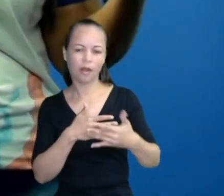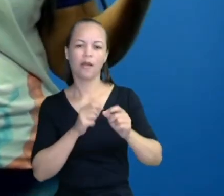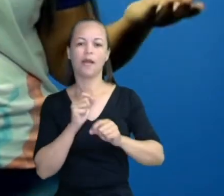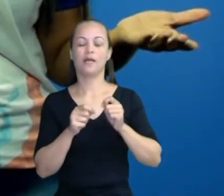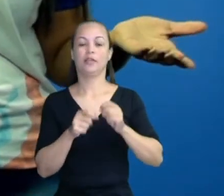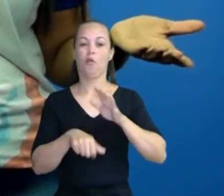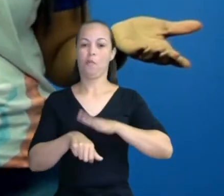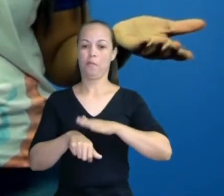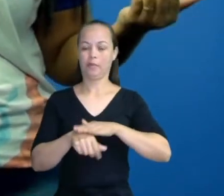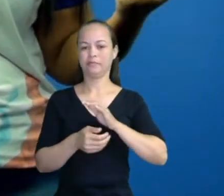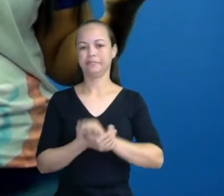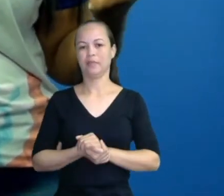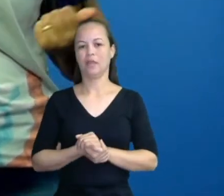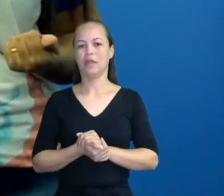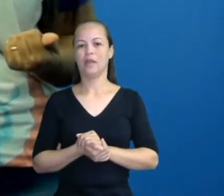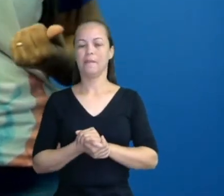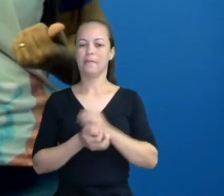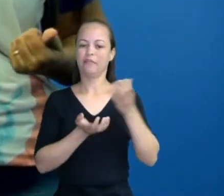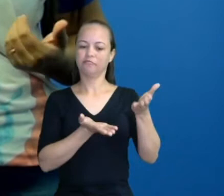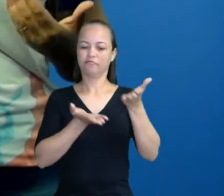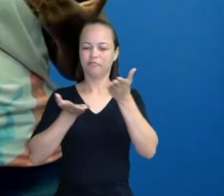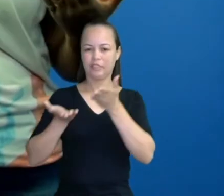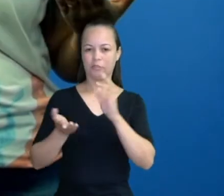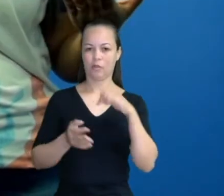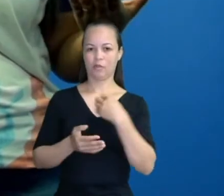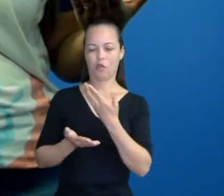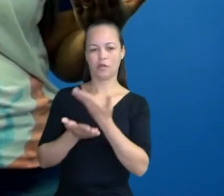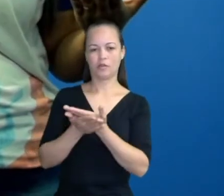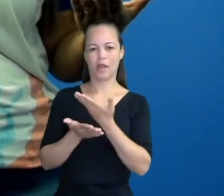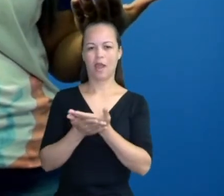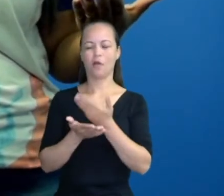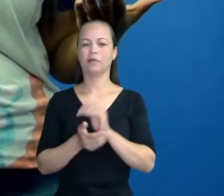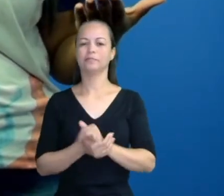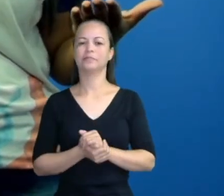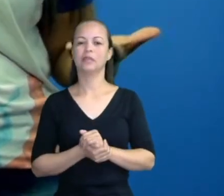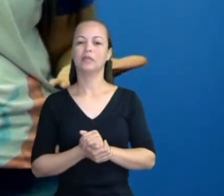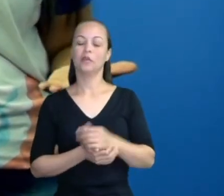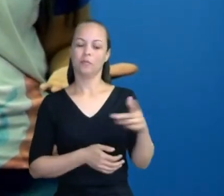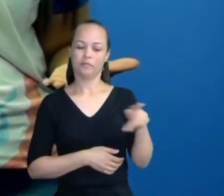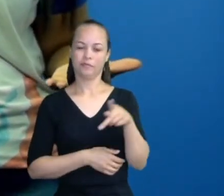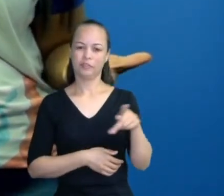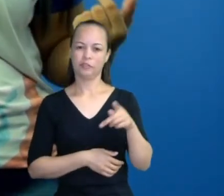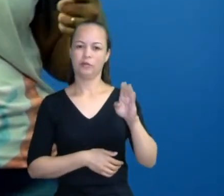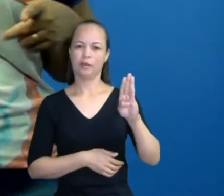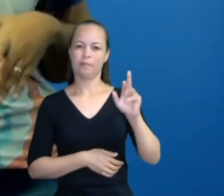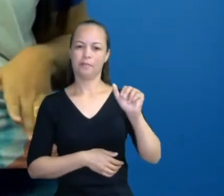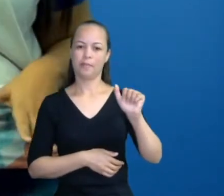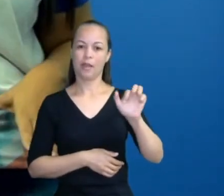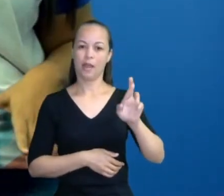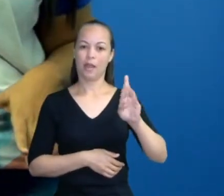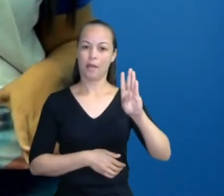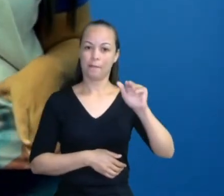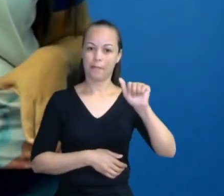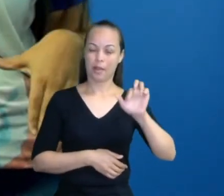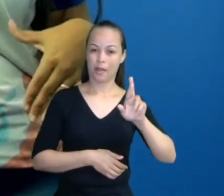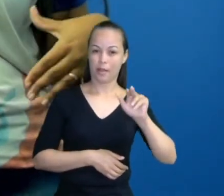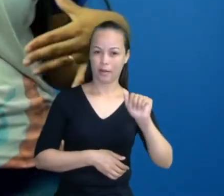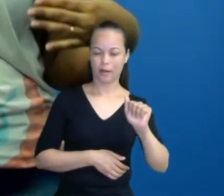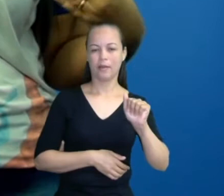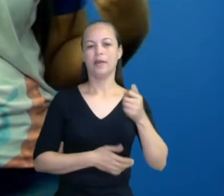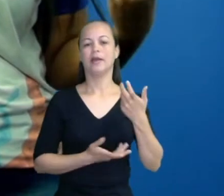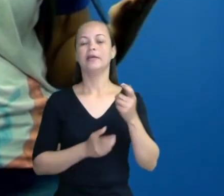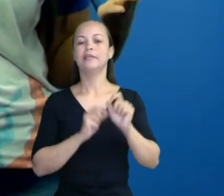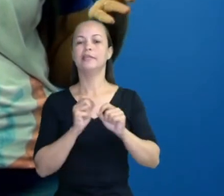tá? Bem-vindos à nossa aula. Eu sou a professora Bárbara Gabriele, para quem não me conhece,